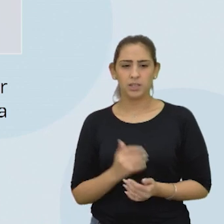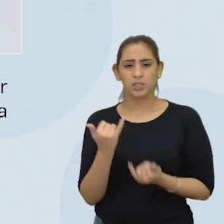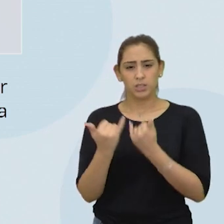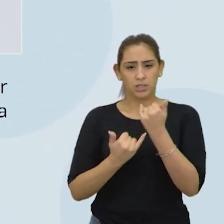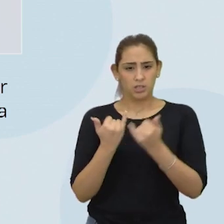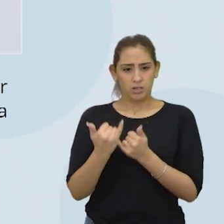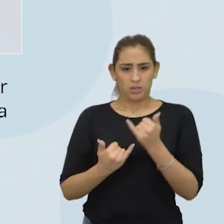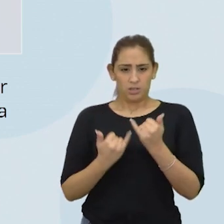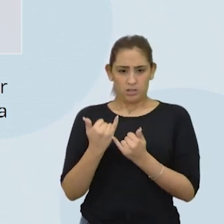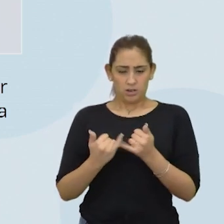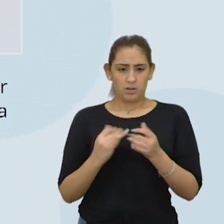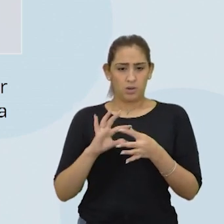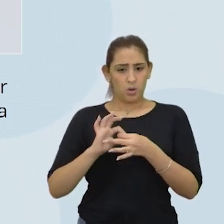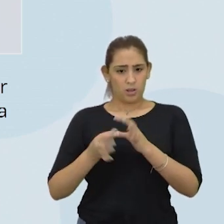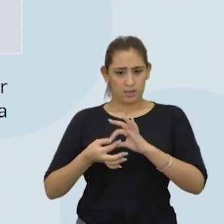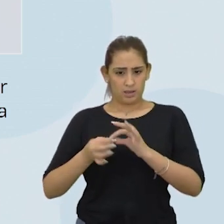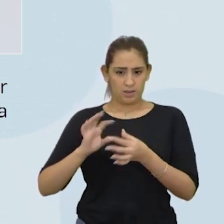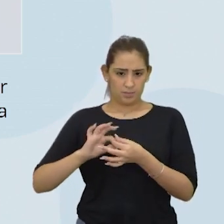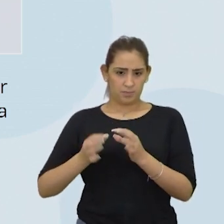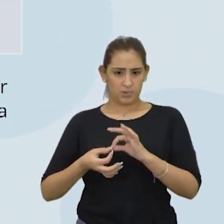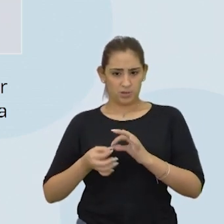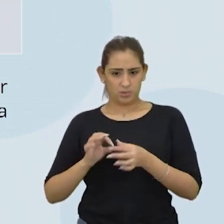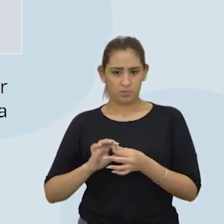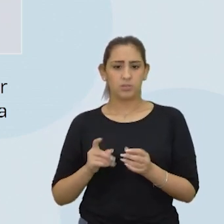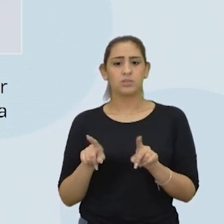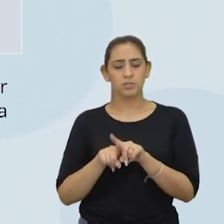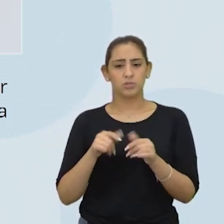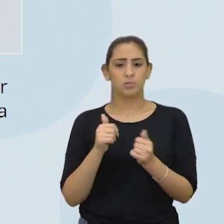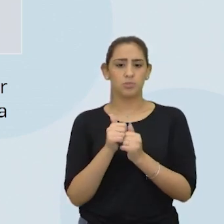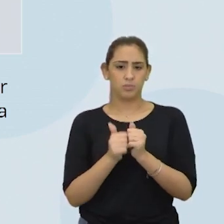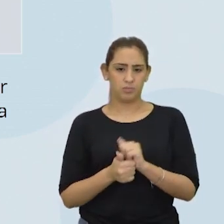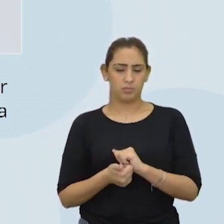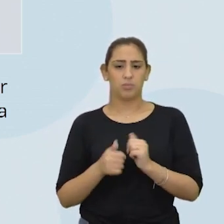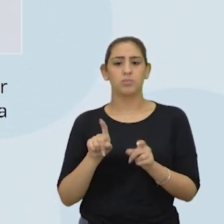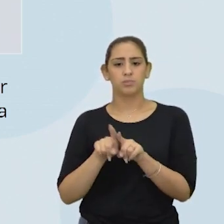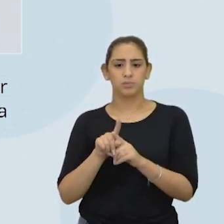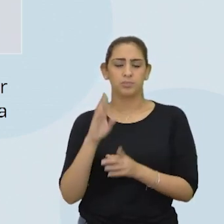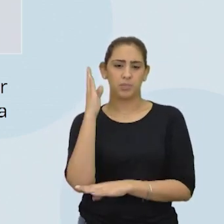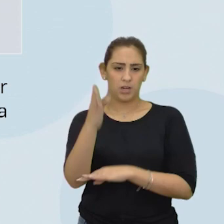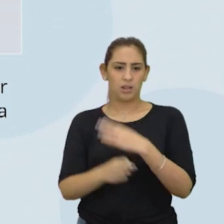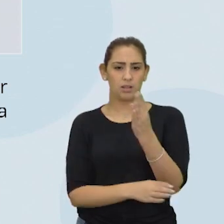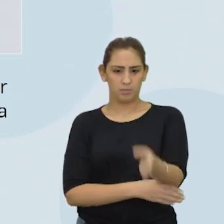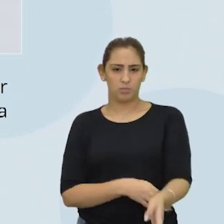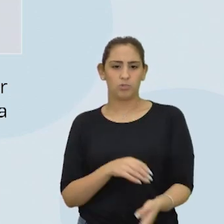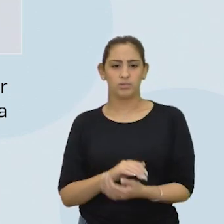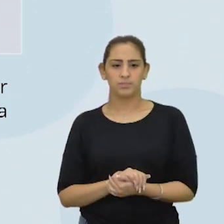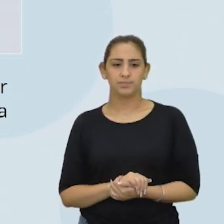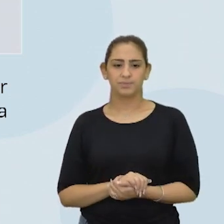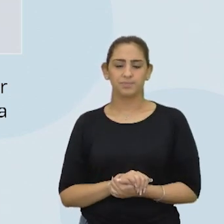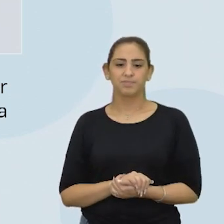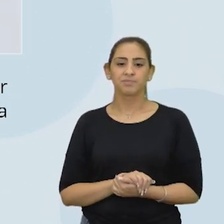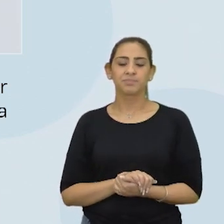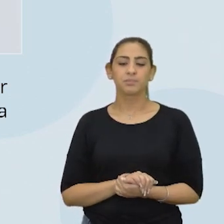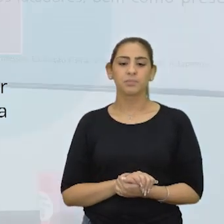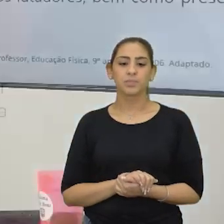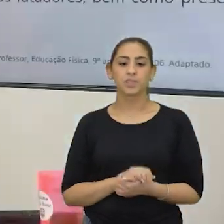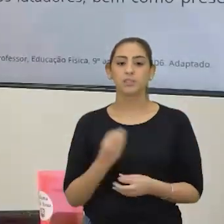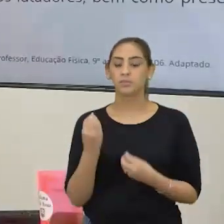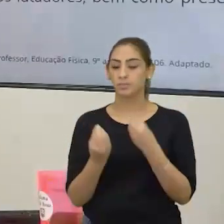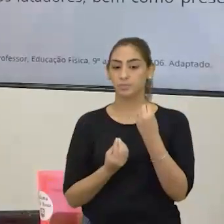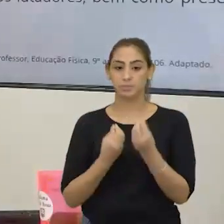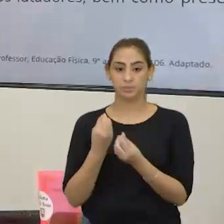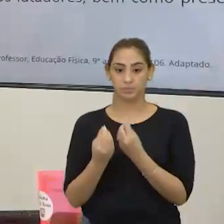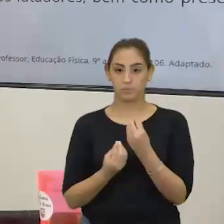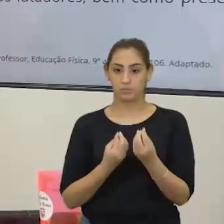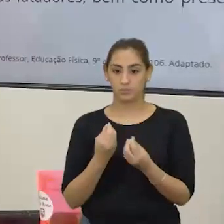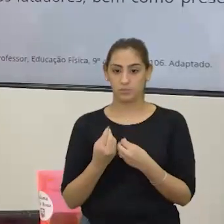Jogos Olímpicos e Jogos Paralímpicos, né? Isso daí é uma tabela que tem no nosso material também. E como nós